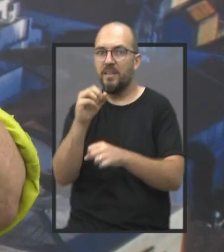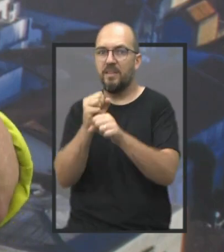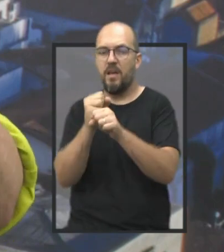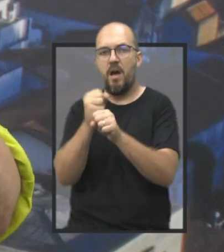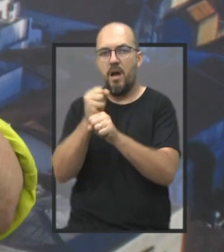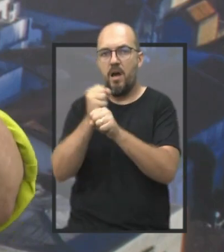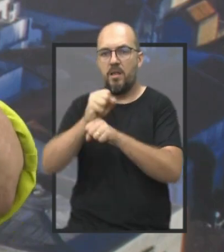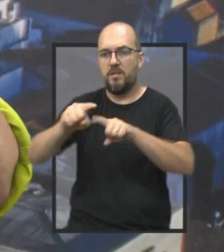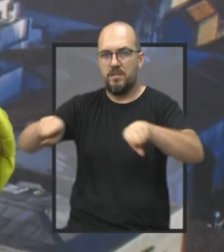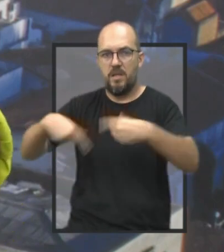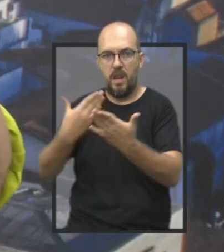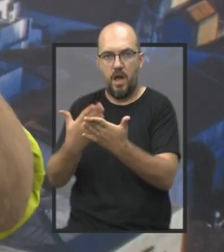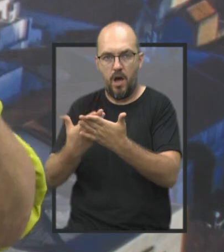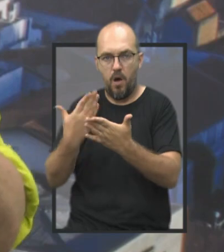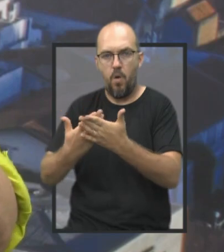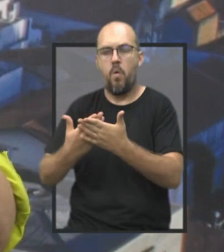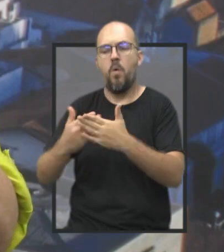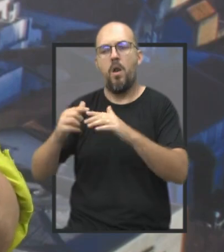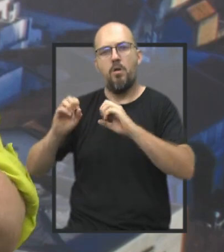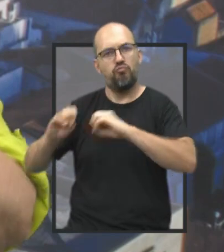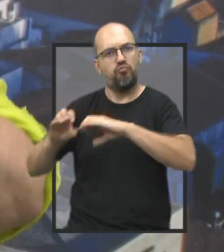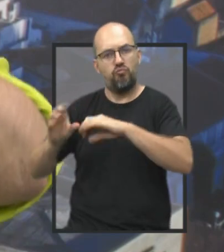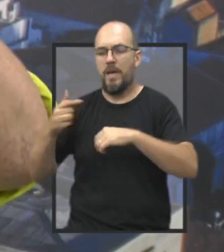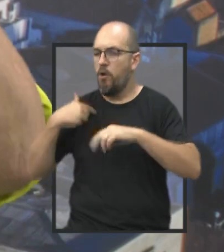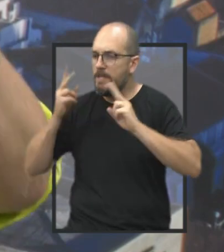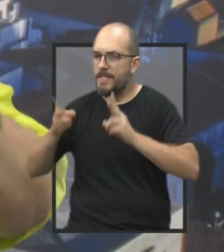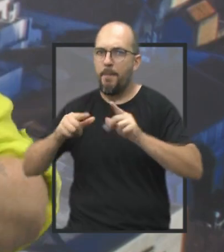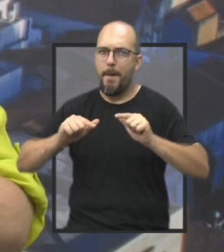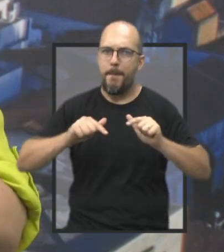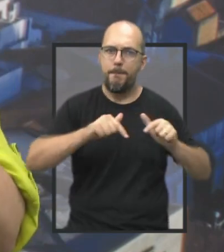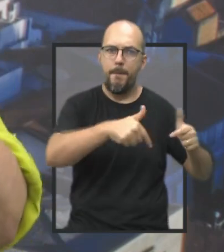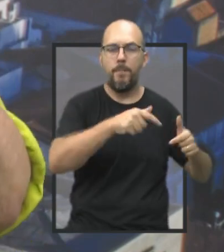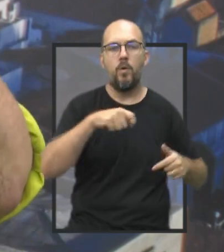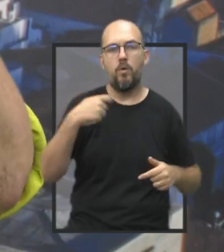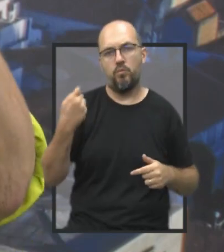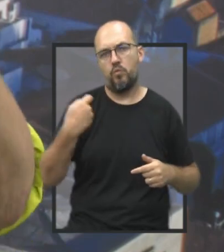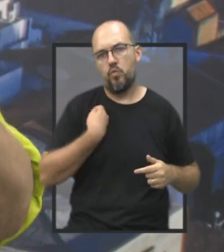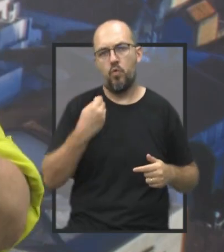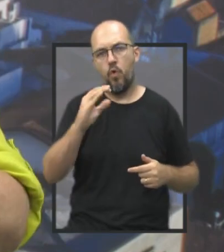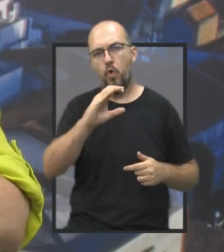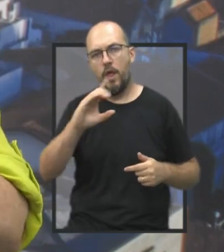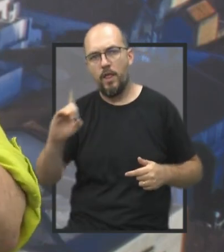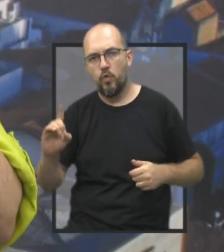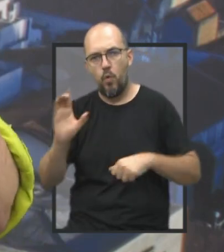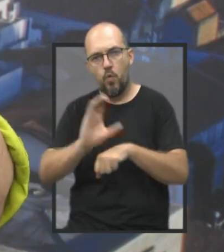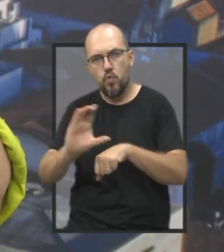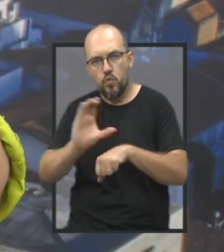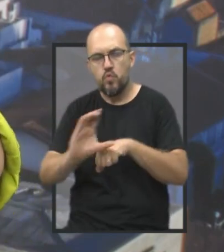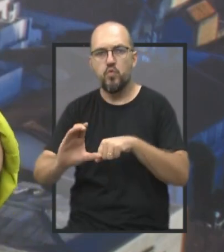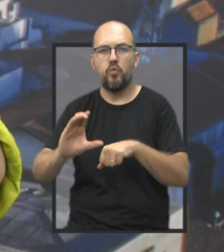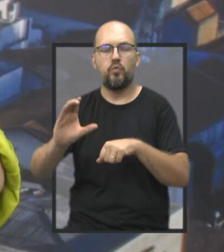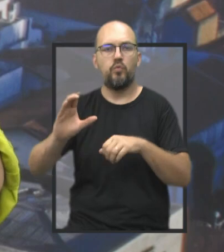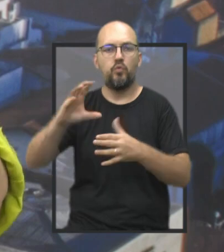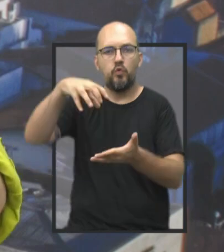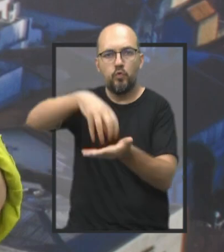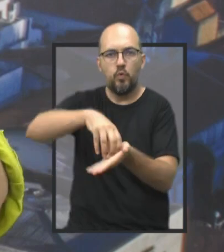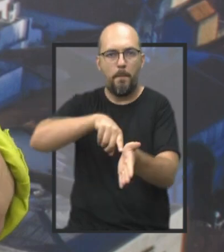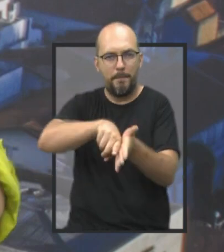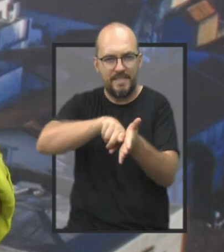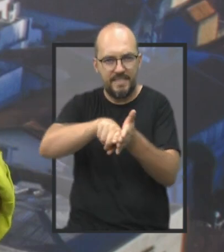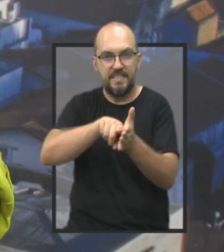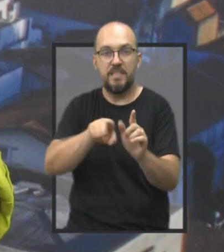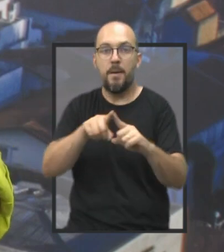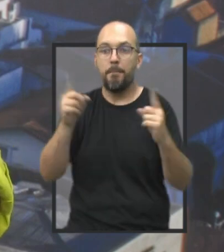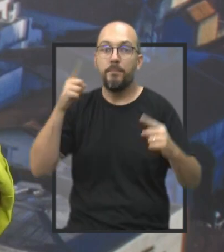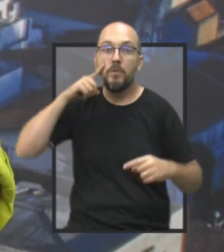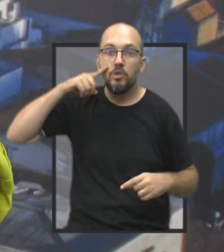eu sempre estive atuando nestas questões, como coordenadora de curso, como coordenadora de núcleos de pesquisa, mas no dia a dia